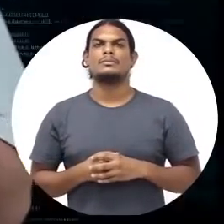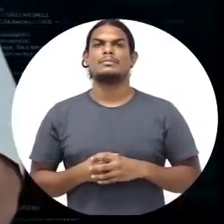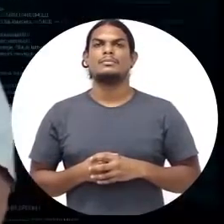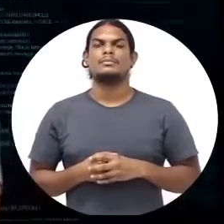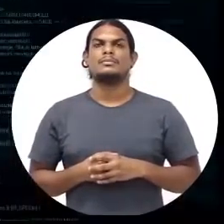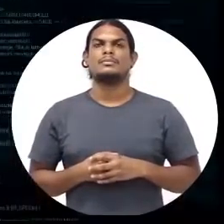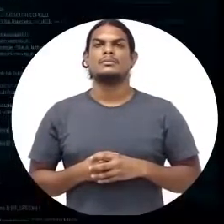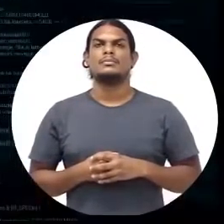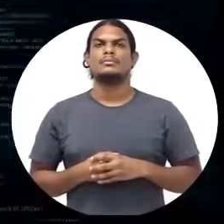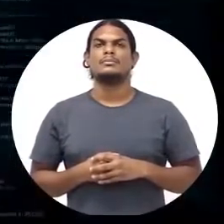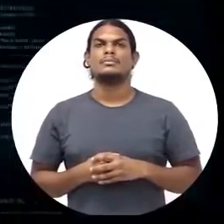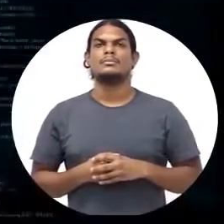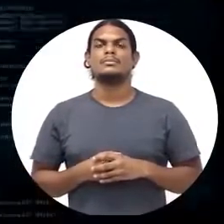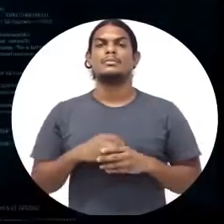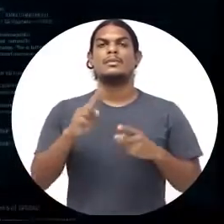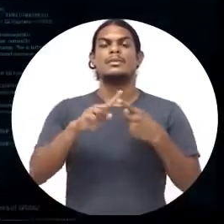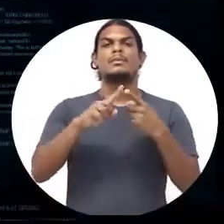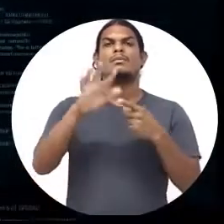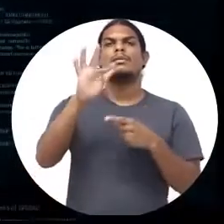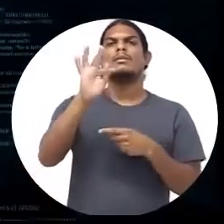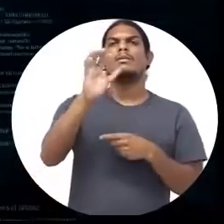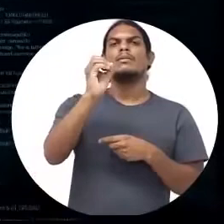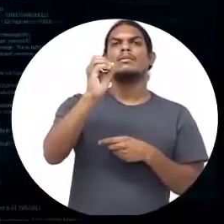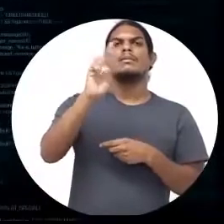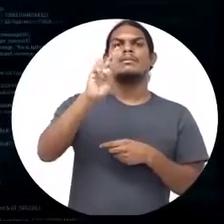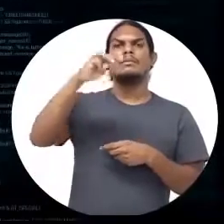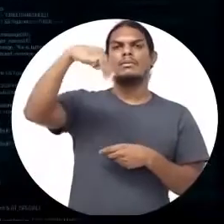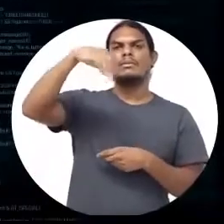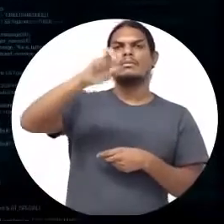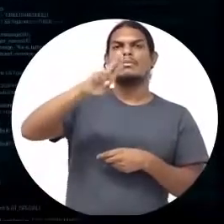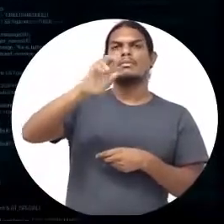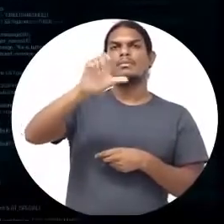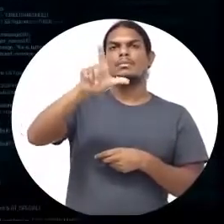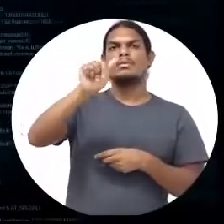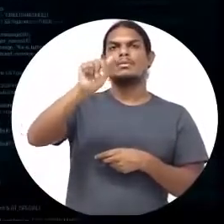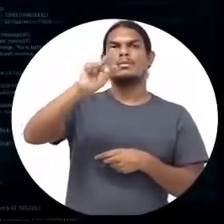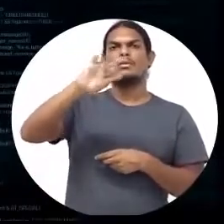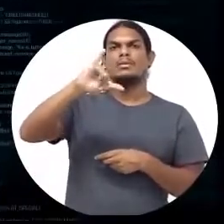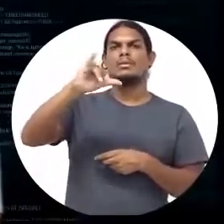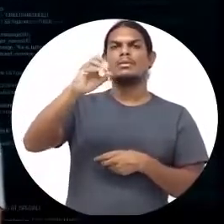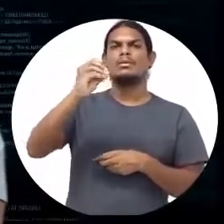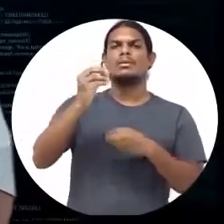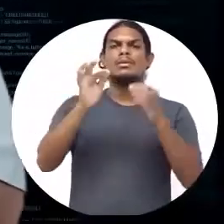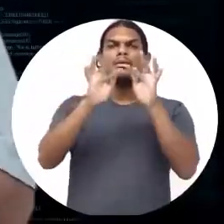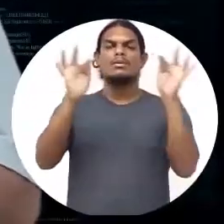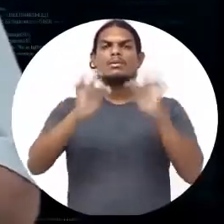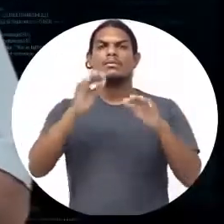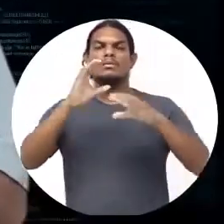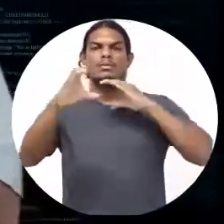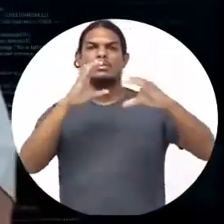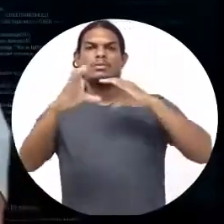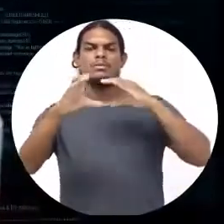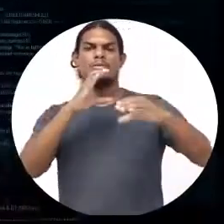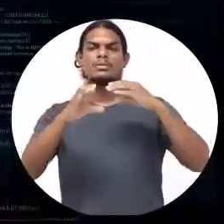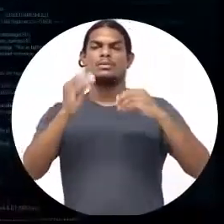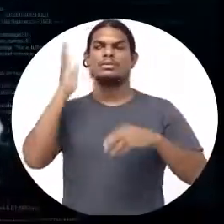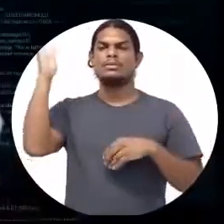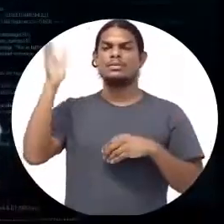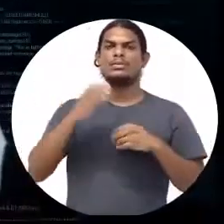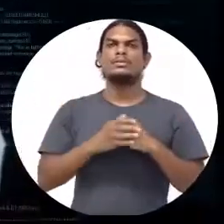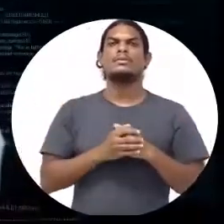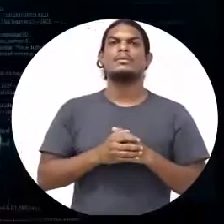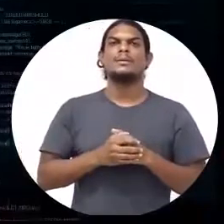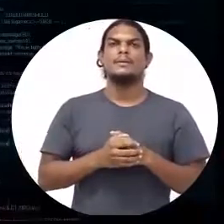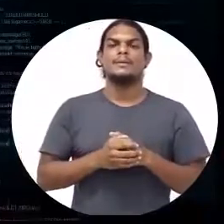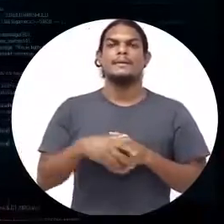Aí a gente tem também o formulário. O formulário é uma forma de comunicação com o usuário. Por enquanto a gente vai saber